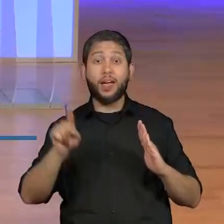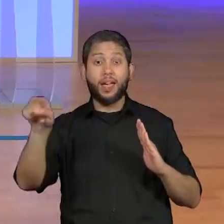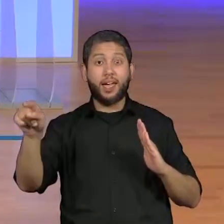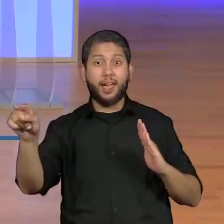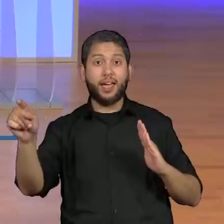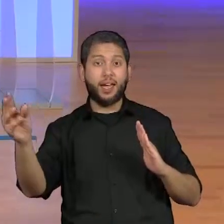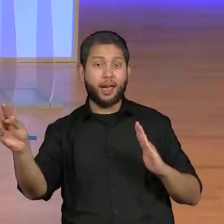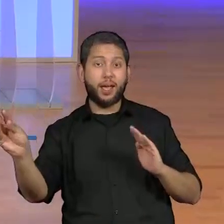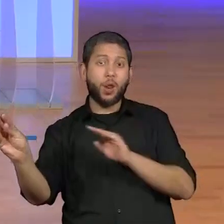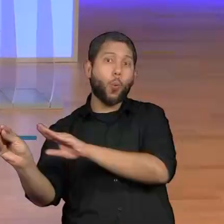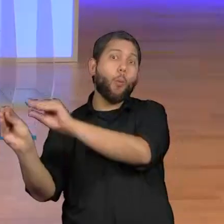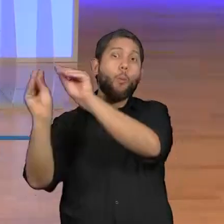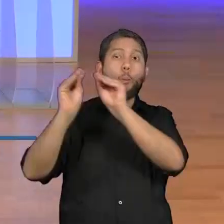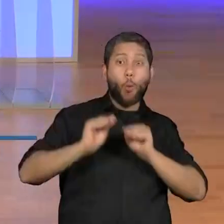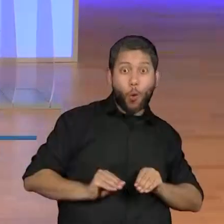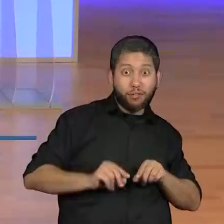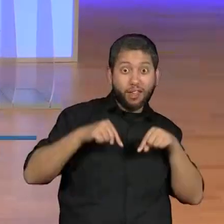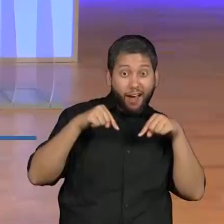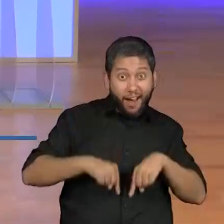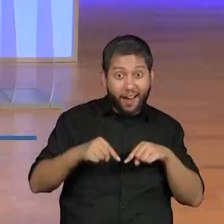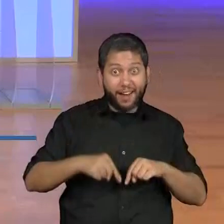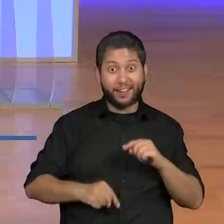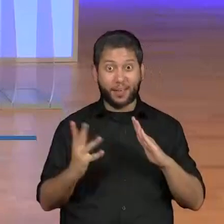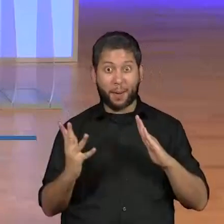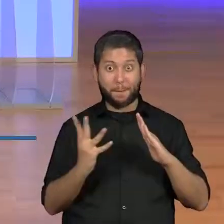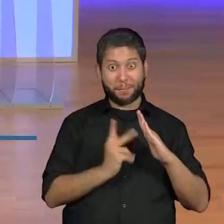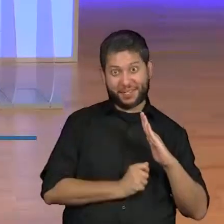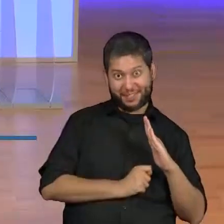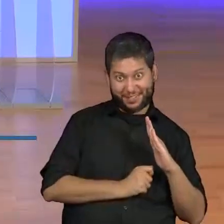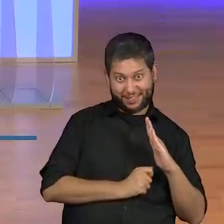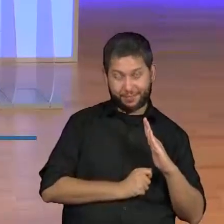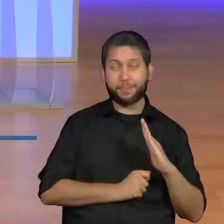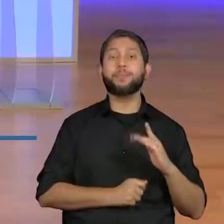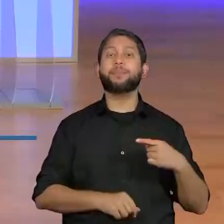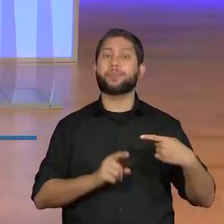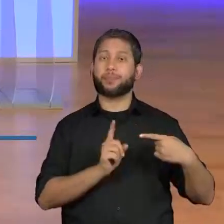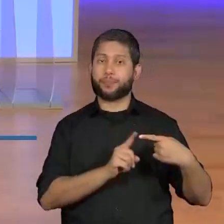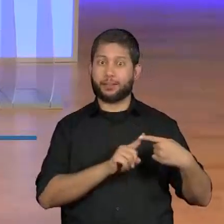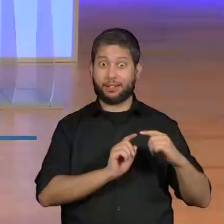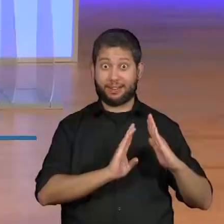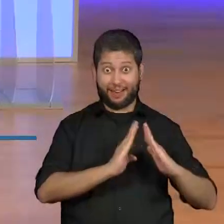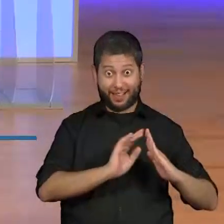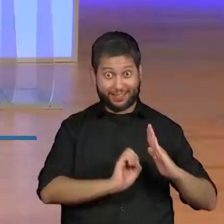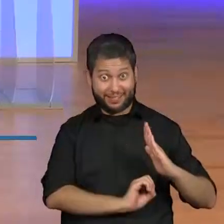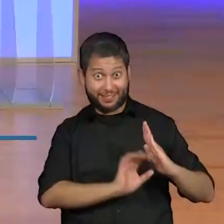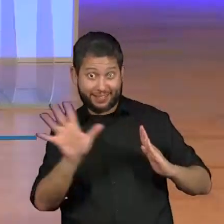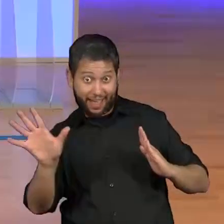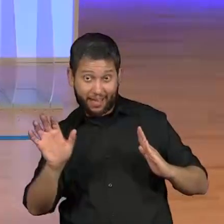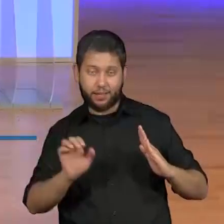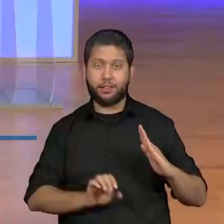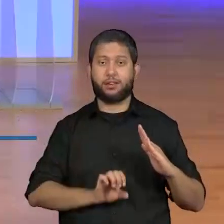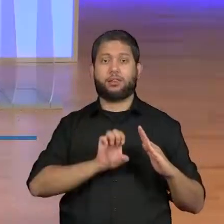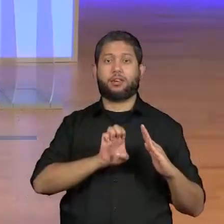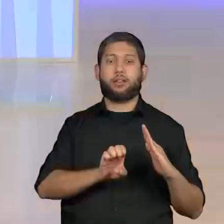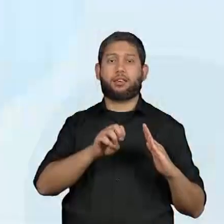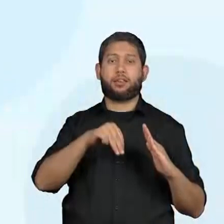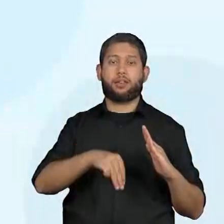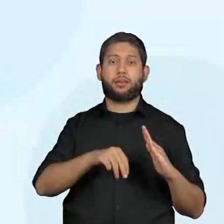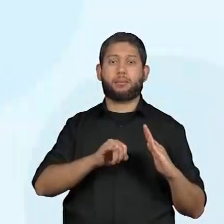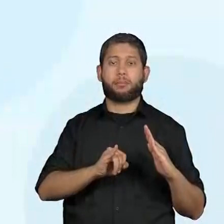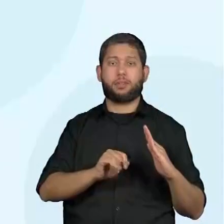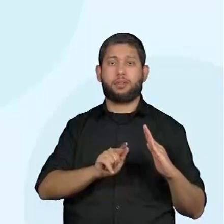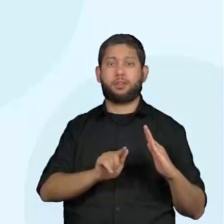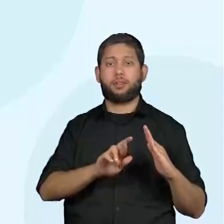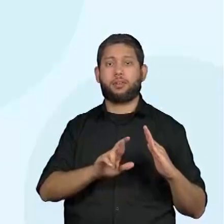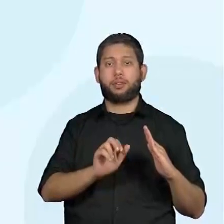isso? Isso mesmo. Olha, agora resumão de direitinho. Final de aula, hein? E agora, para vocês continuarem ampliando o conhecimento de